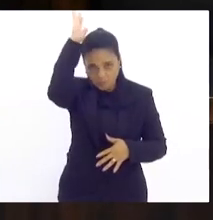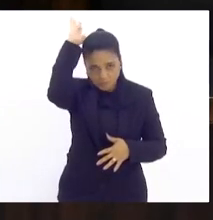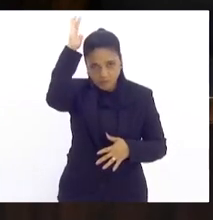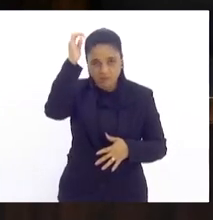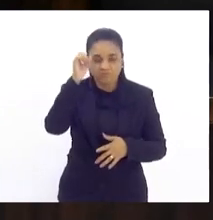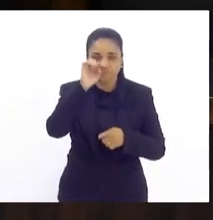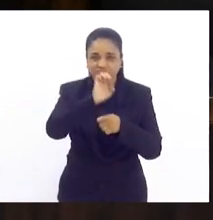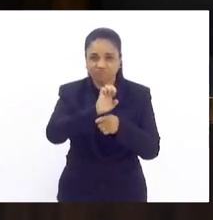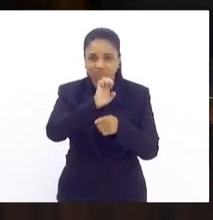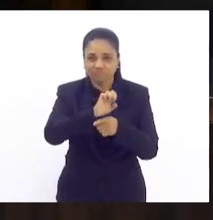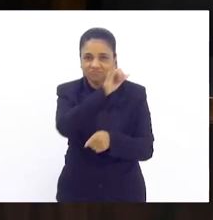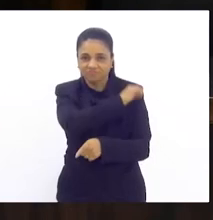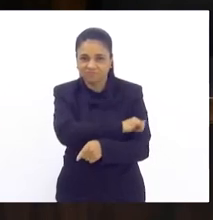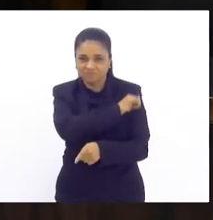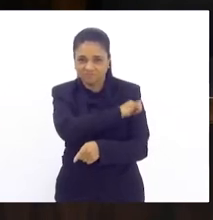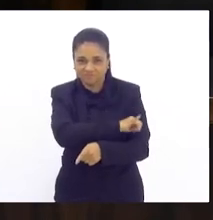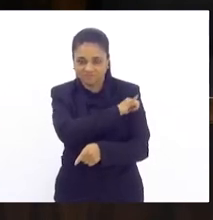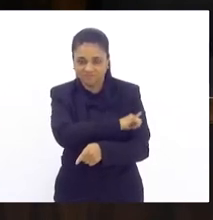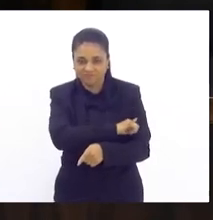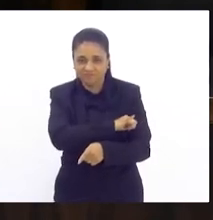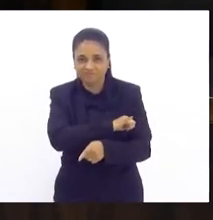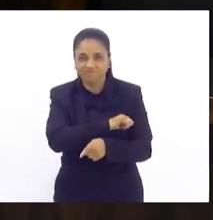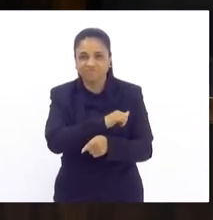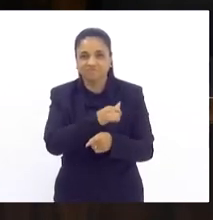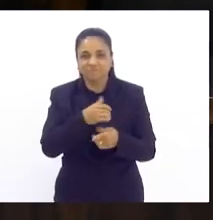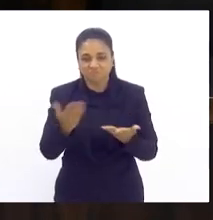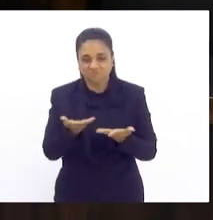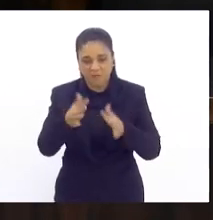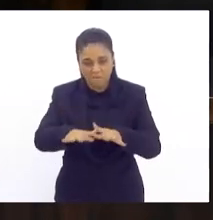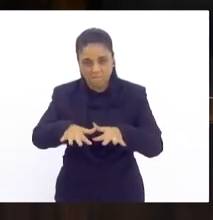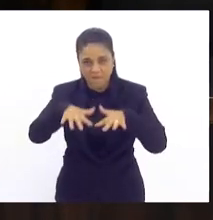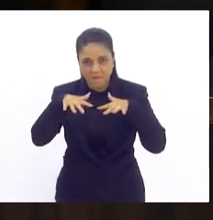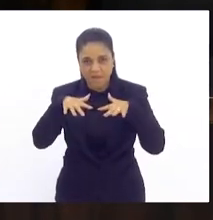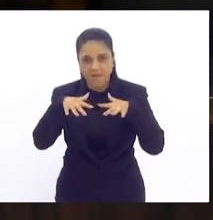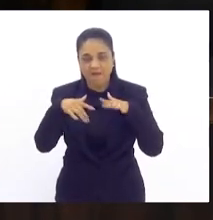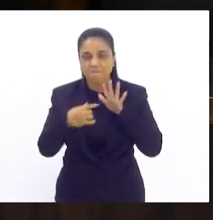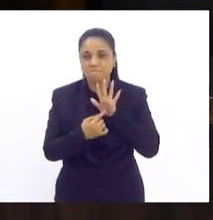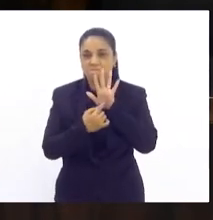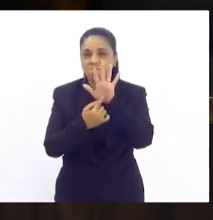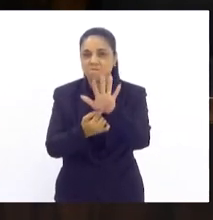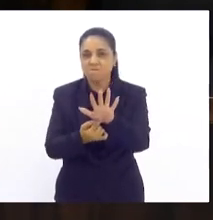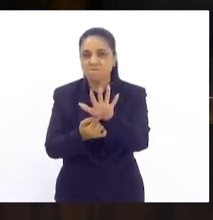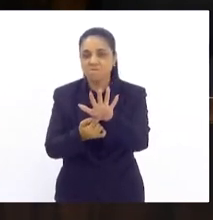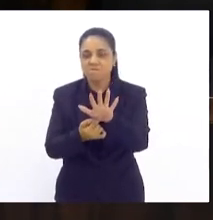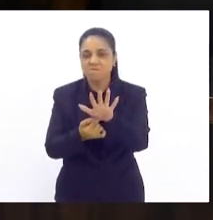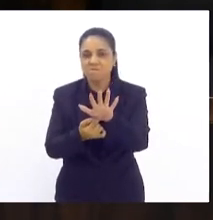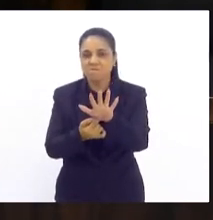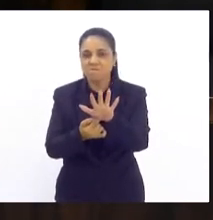Janeiro. Nesse ato, apresento o doutor